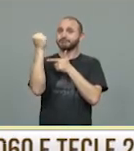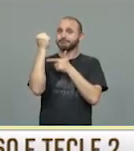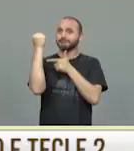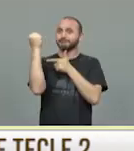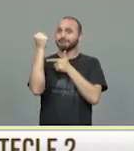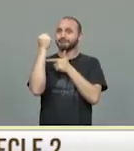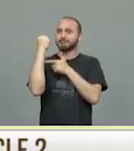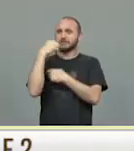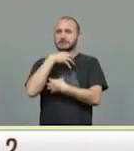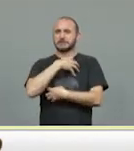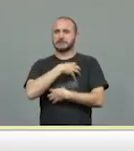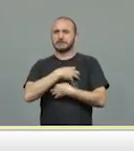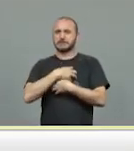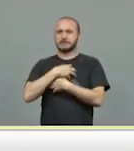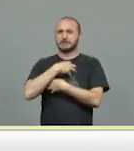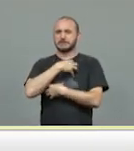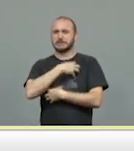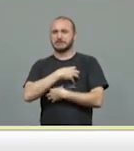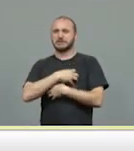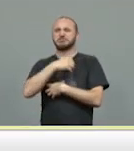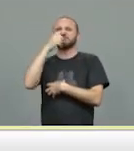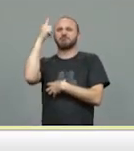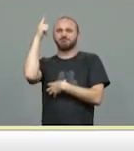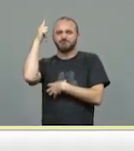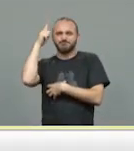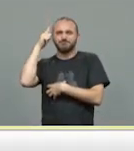Vencerei, as aflições